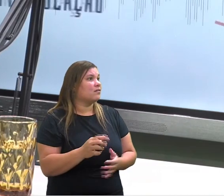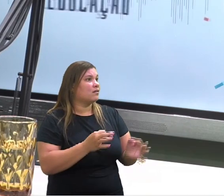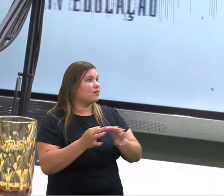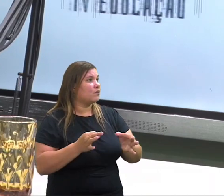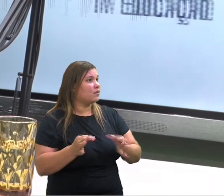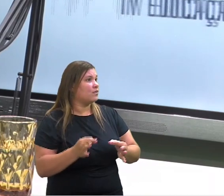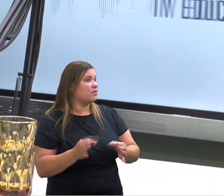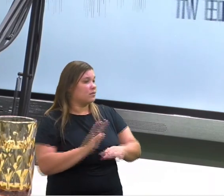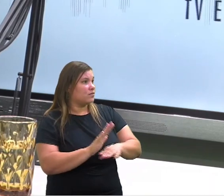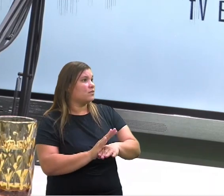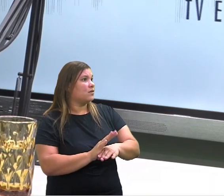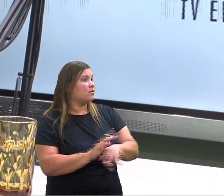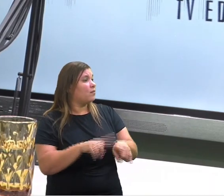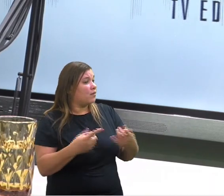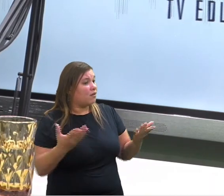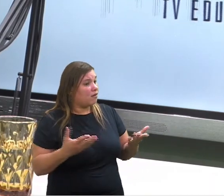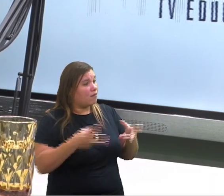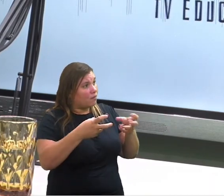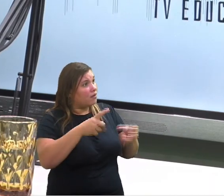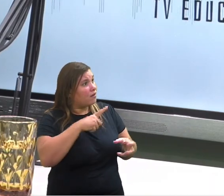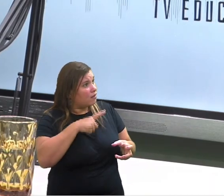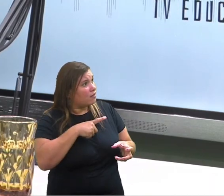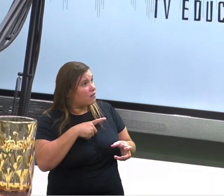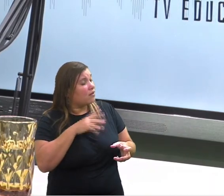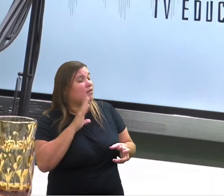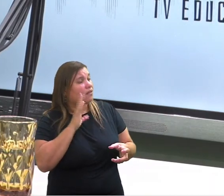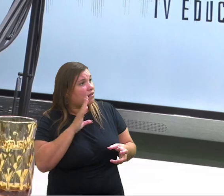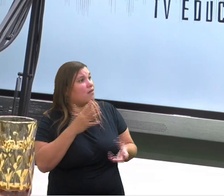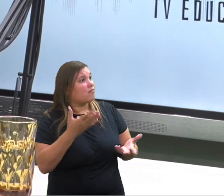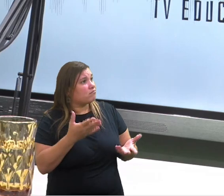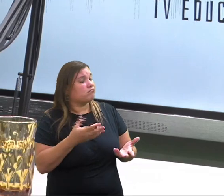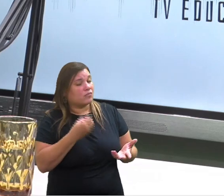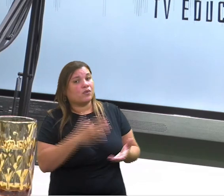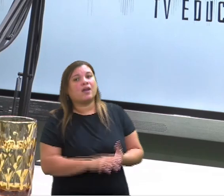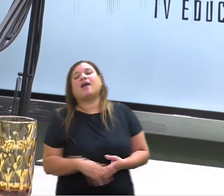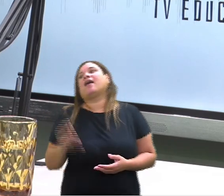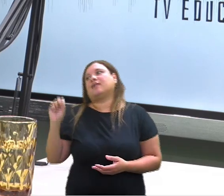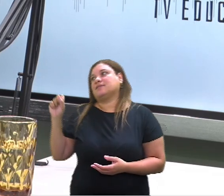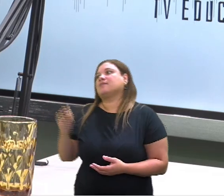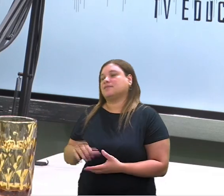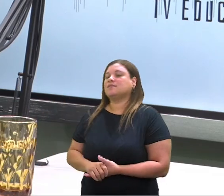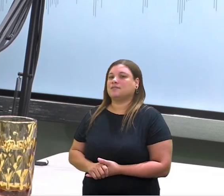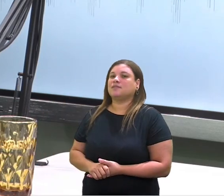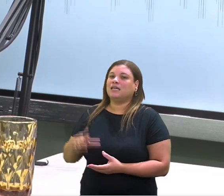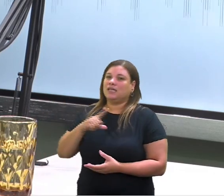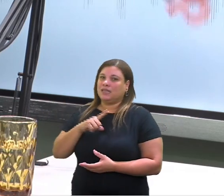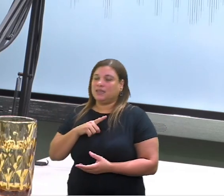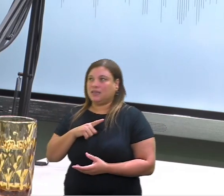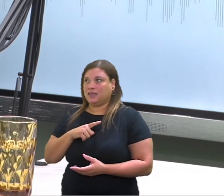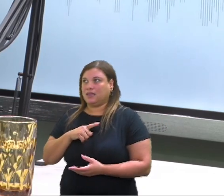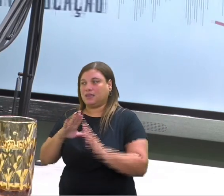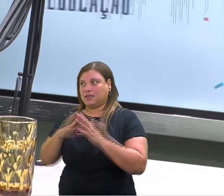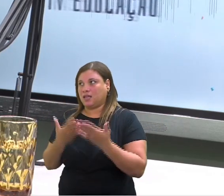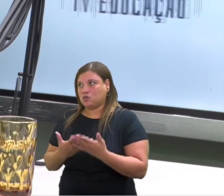pública, tá joia? Para filhos e parentes militares, para tanto do 6º, da 5ª ou de qualquer outra unidade. E é uma escola, como